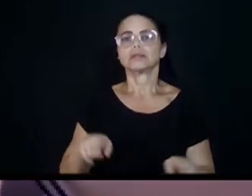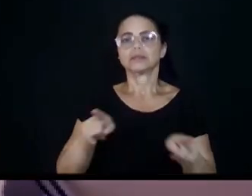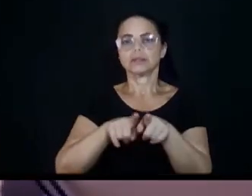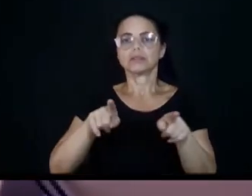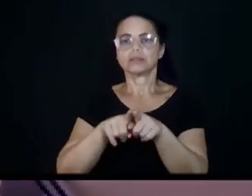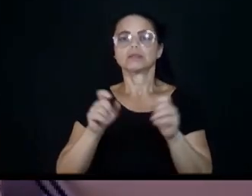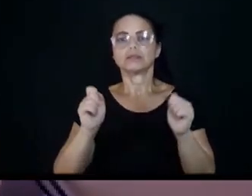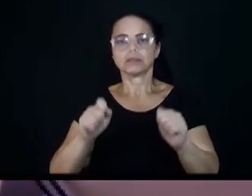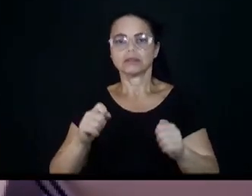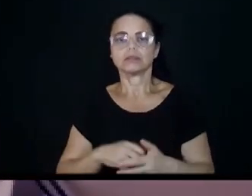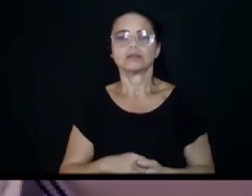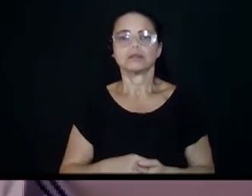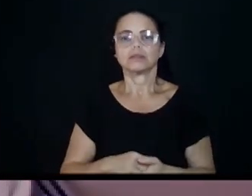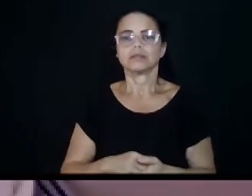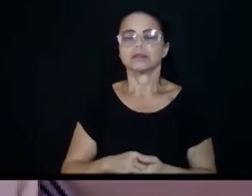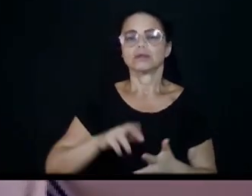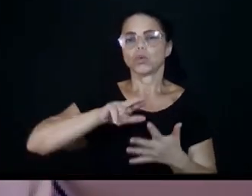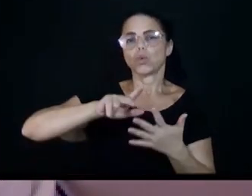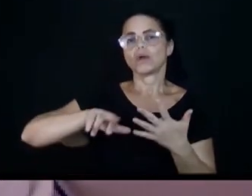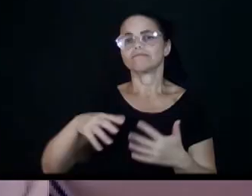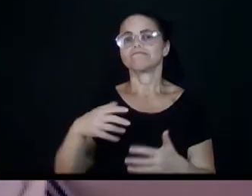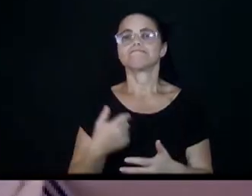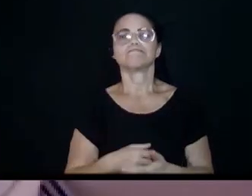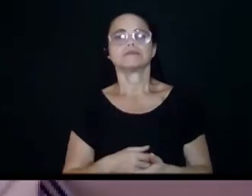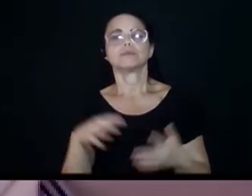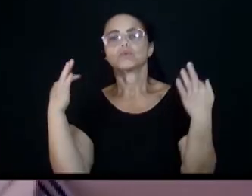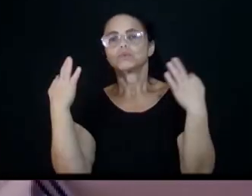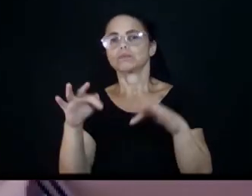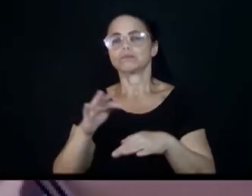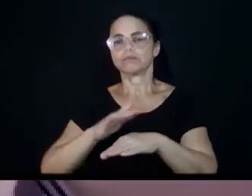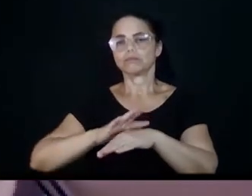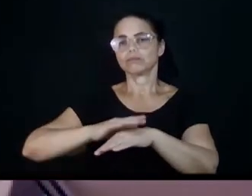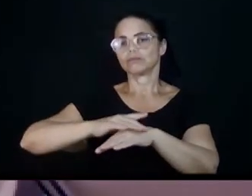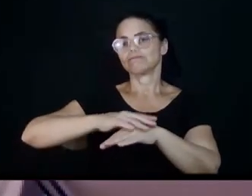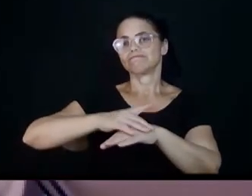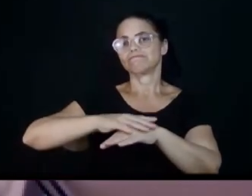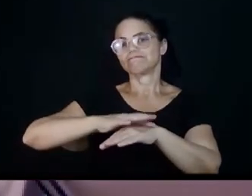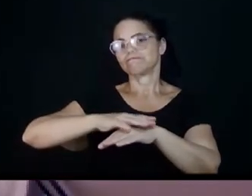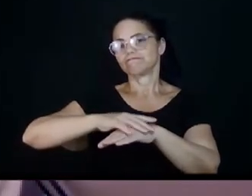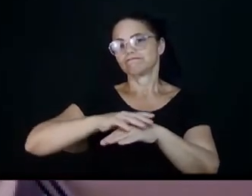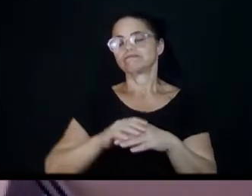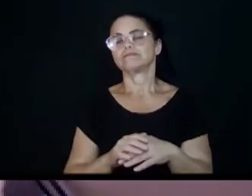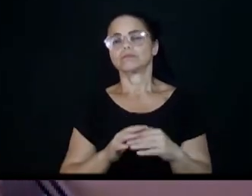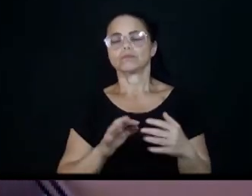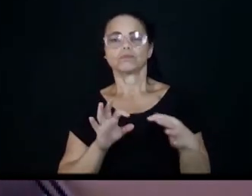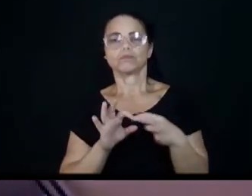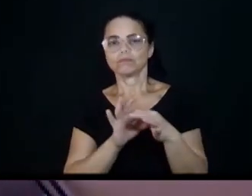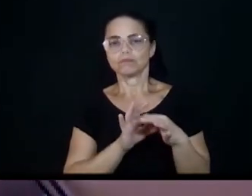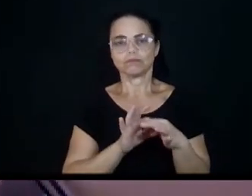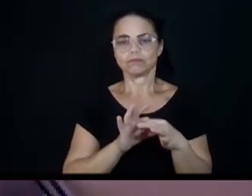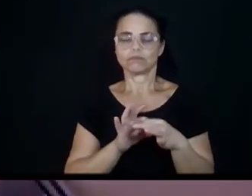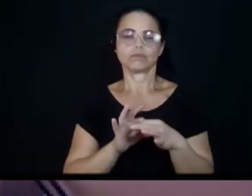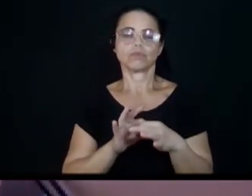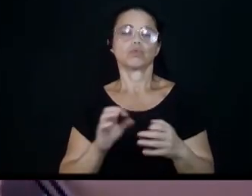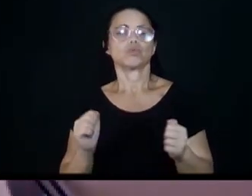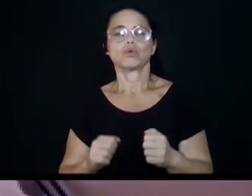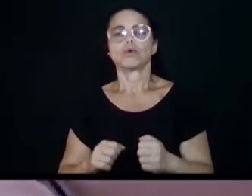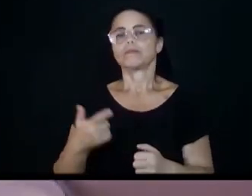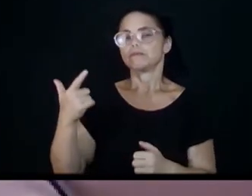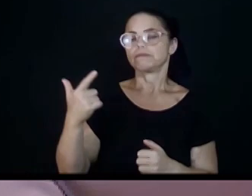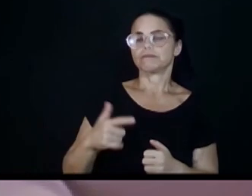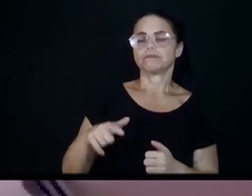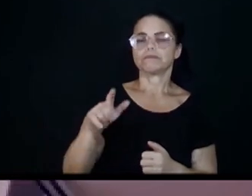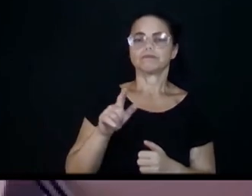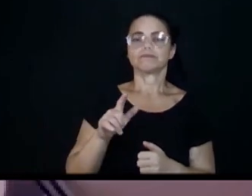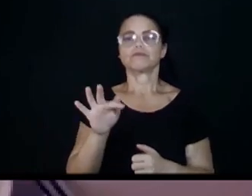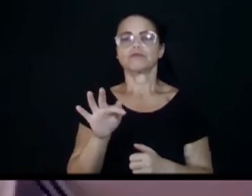outras manifestações, outras doenças reumatológicas associadas ou não reumatológicas. Então, a fibromialgia ela pode estar